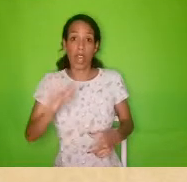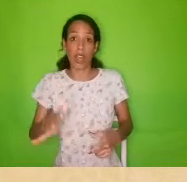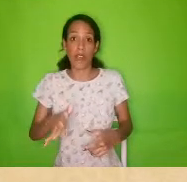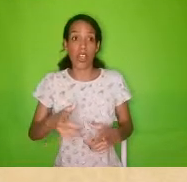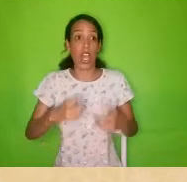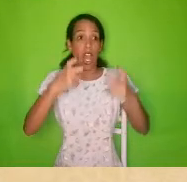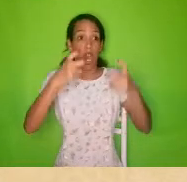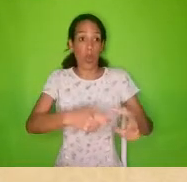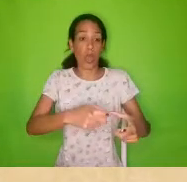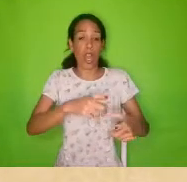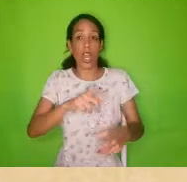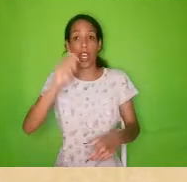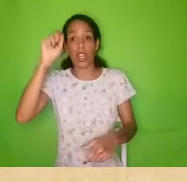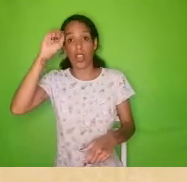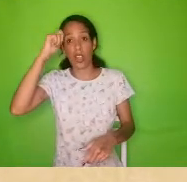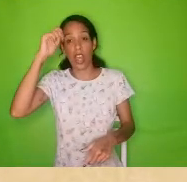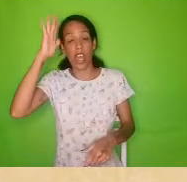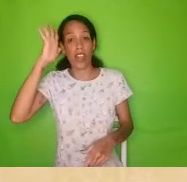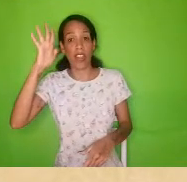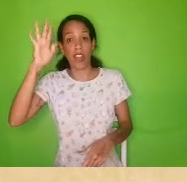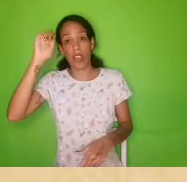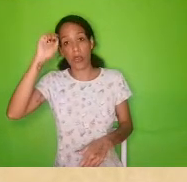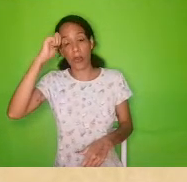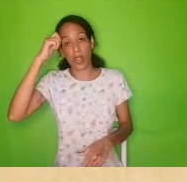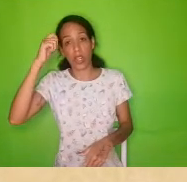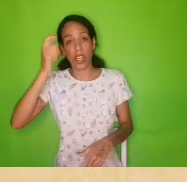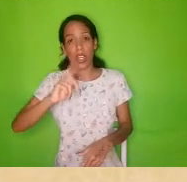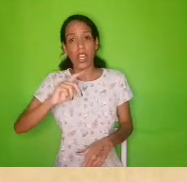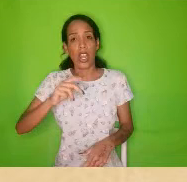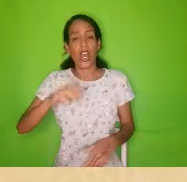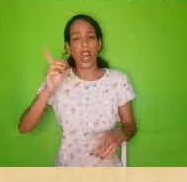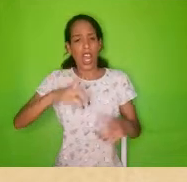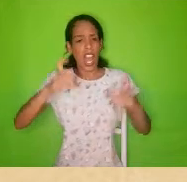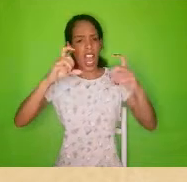África é um continente. E mesmo no passado, haviam